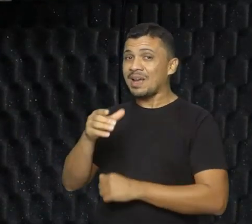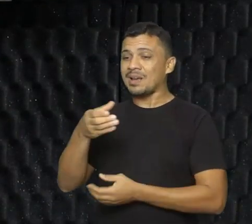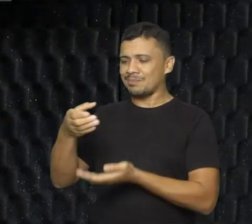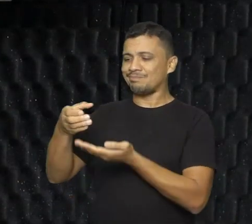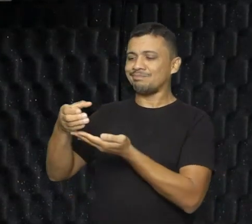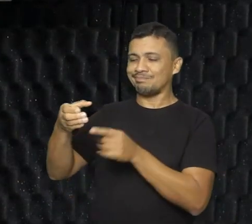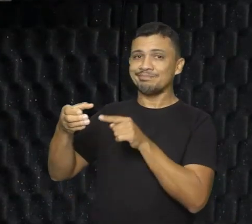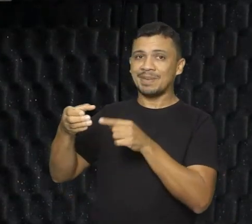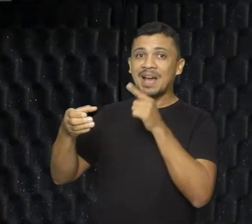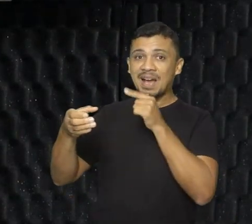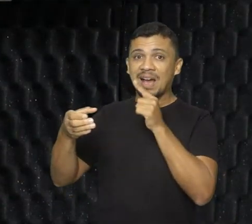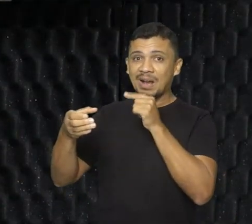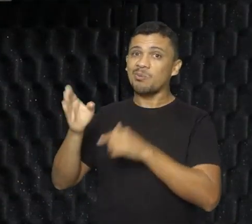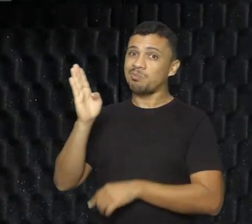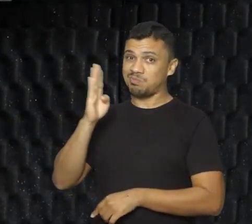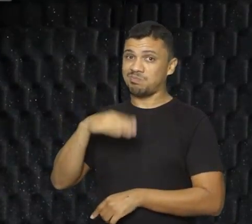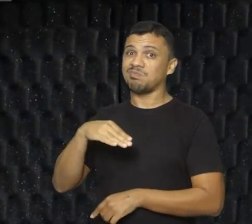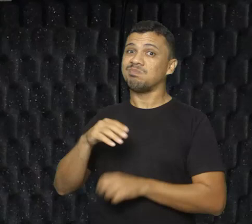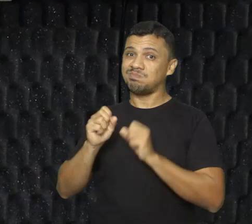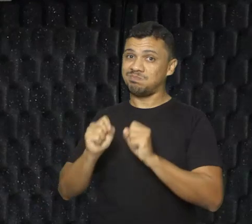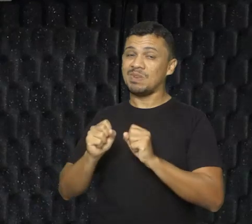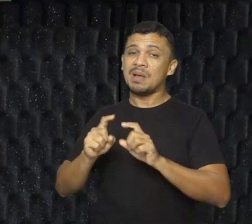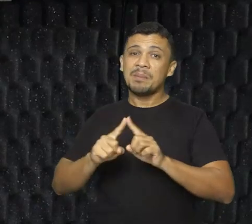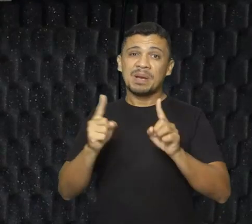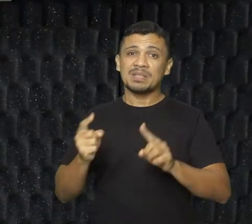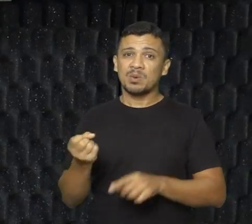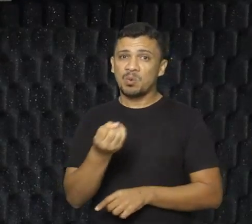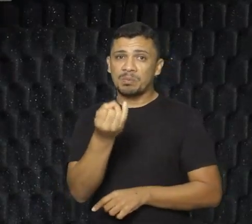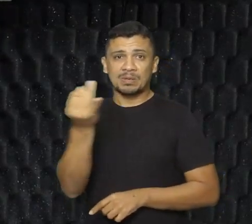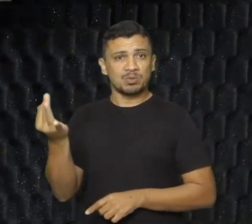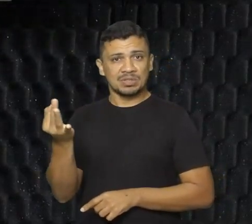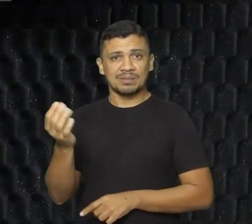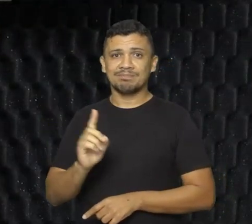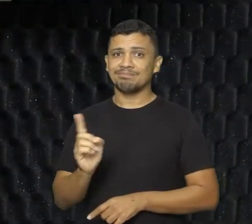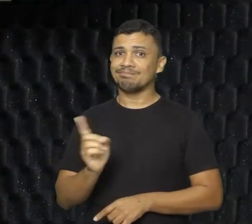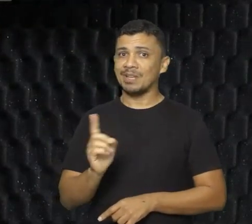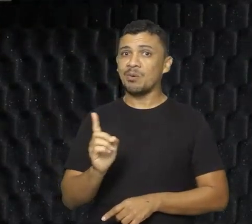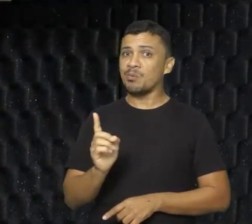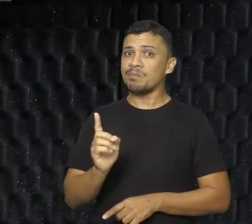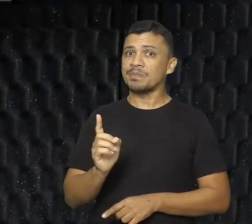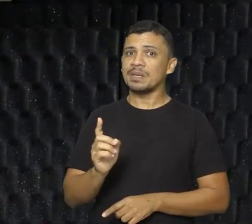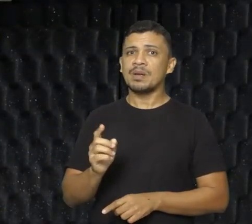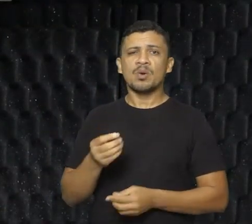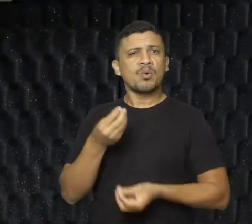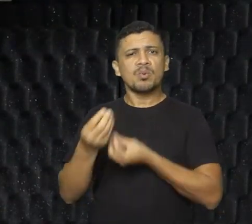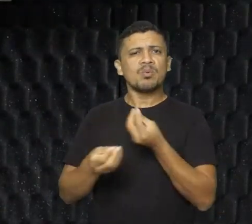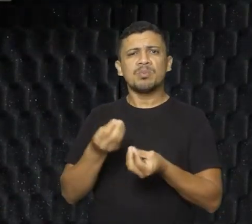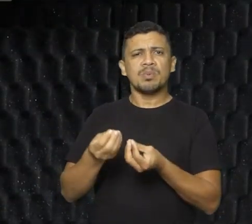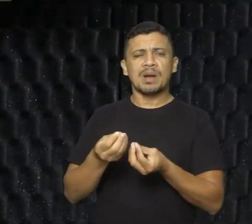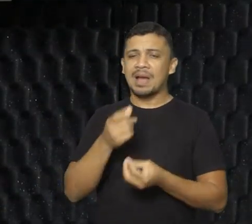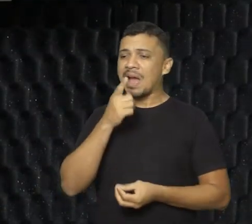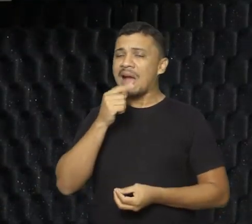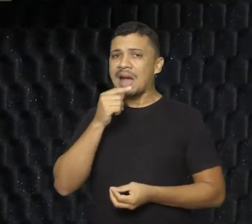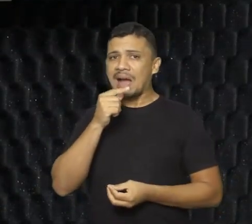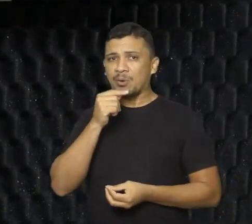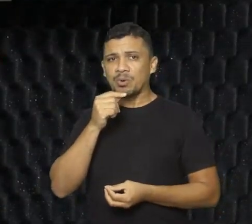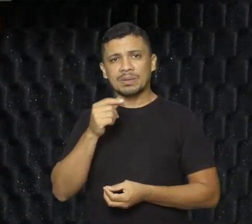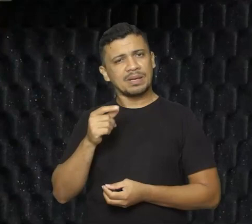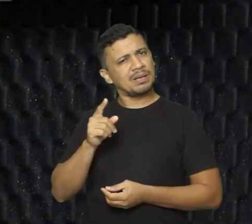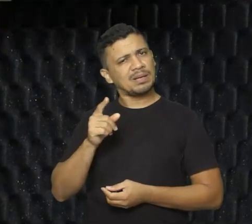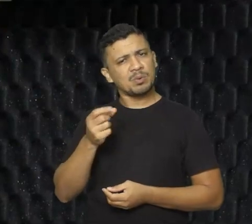acabar. Mas ela não vai acabar pela quantidade. Não, a água potável não acaba